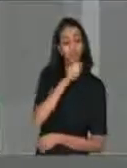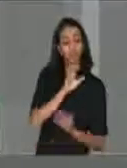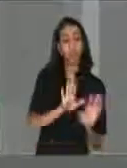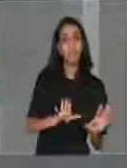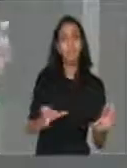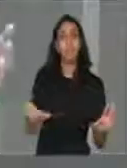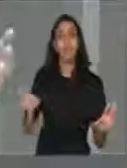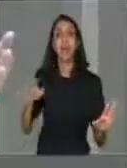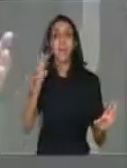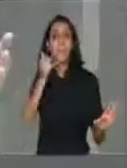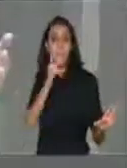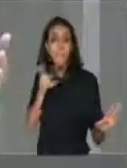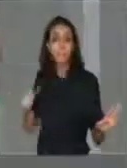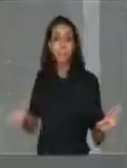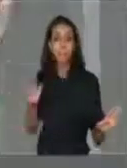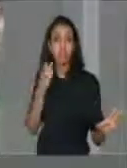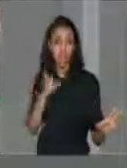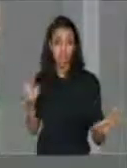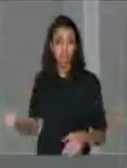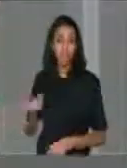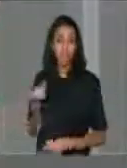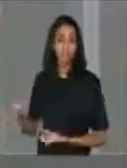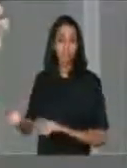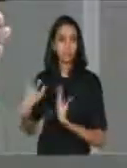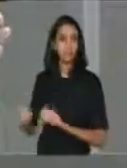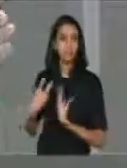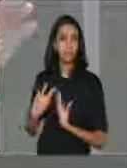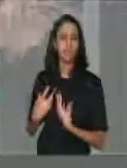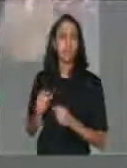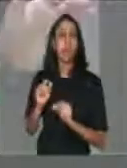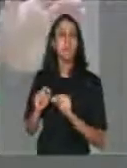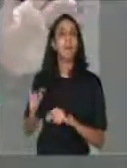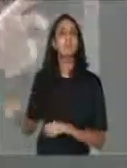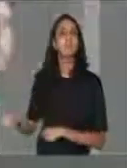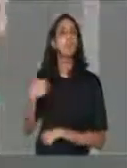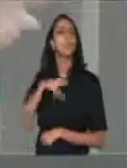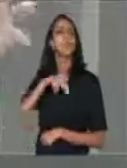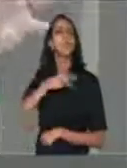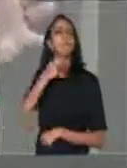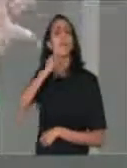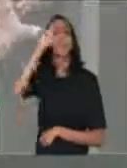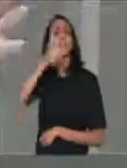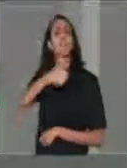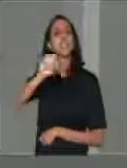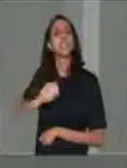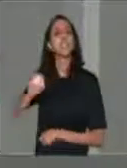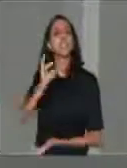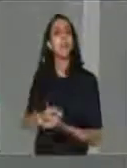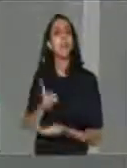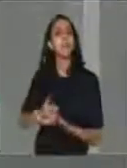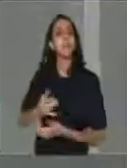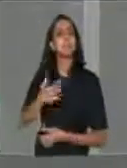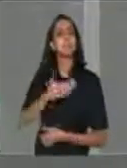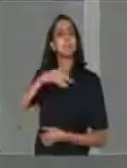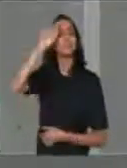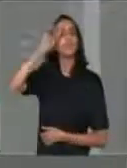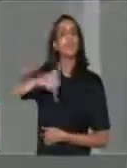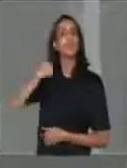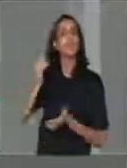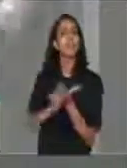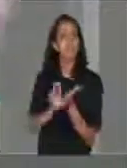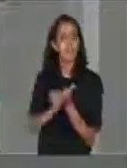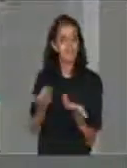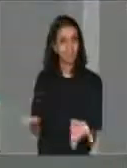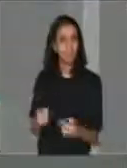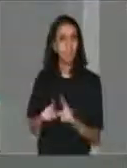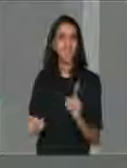tratava de me ensinar valores, mas nunca falou do 19 de outubro, talvez naquela época isso ainda não estivesse consolidado no calendário